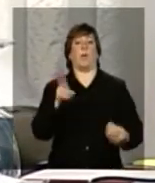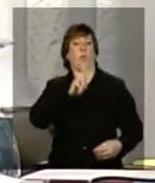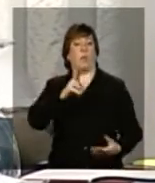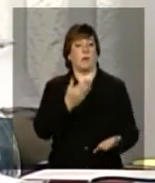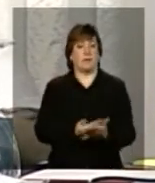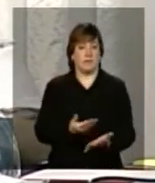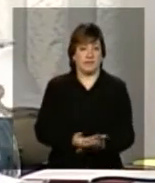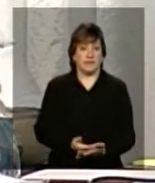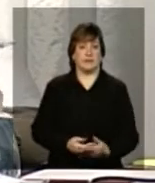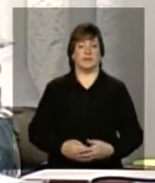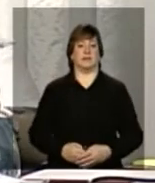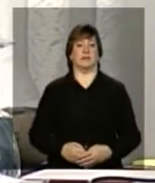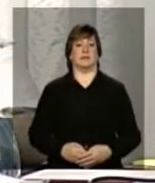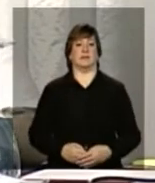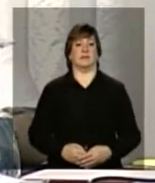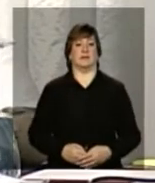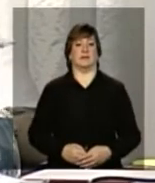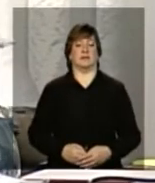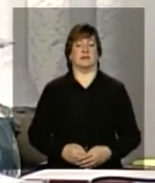universidades,